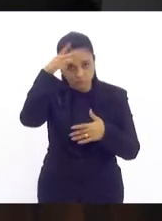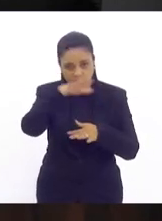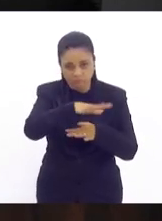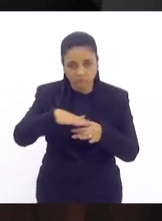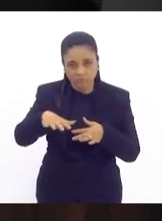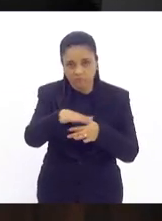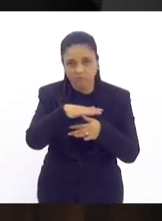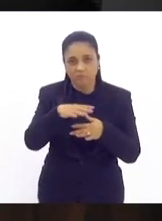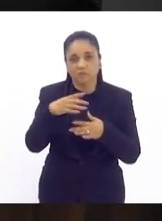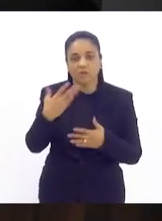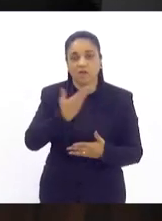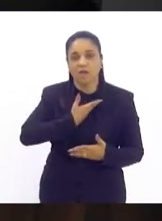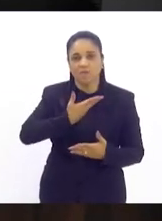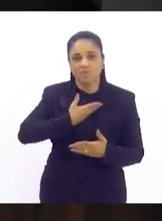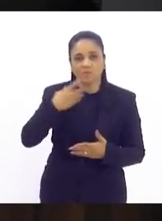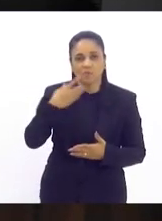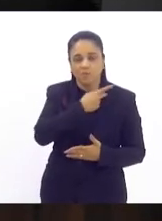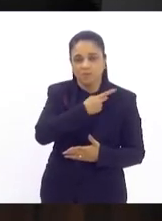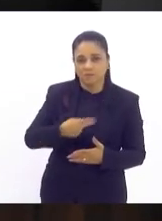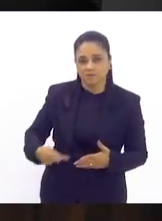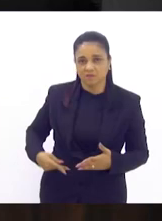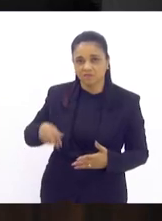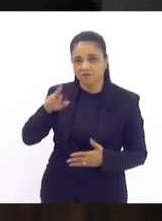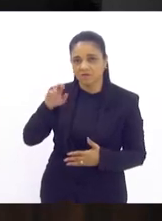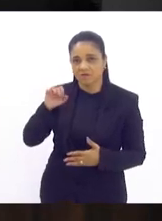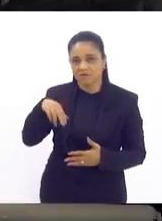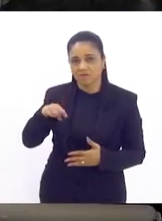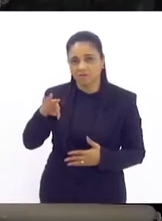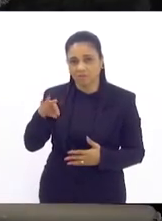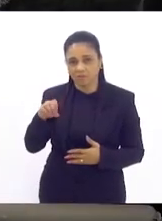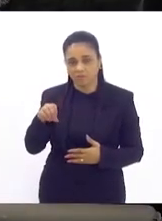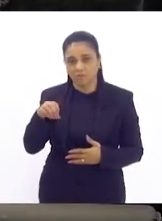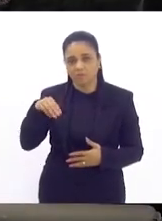querido amigo deputado Presidente Renato Machado